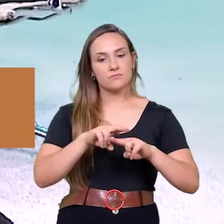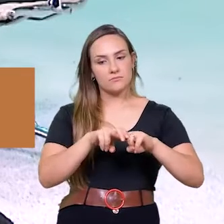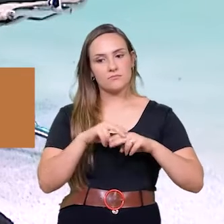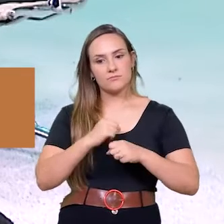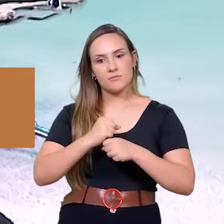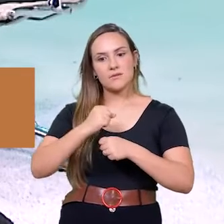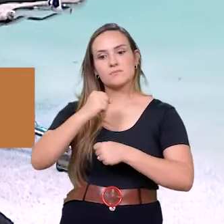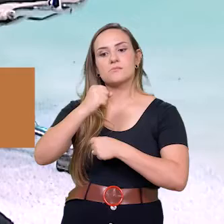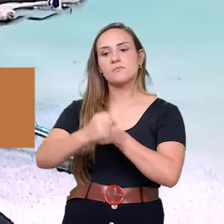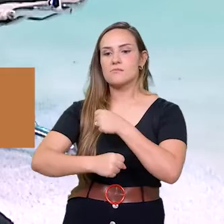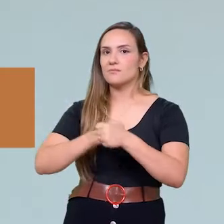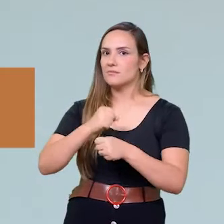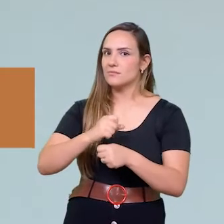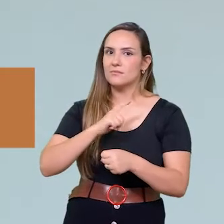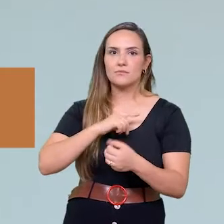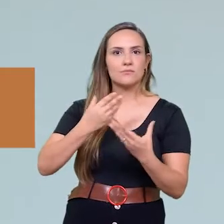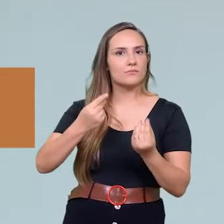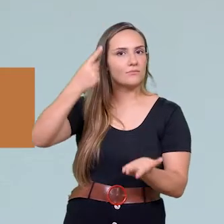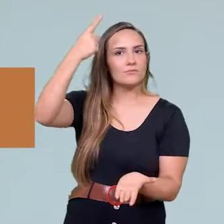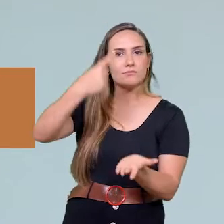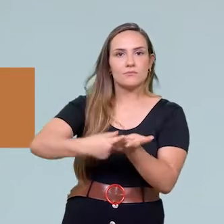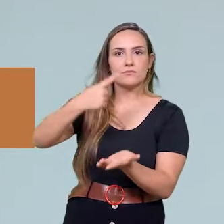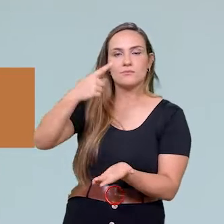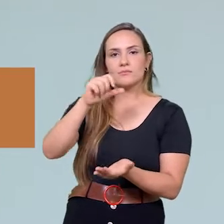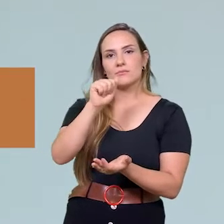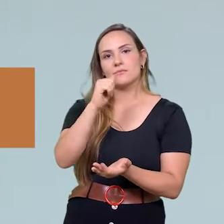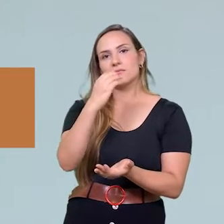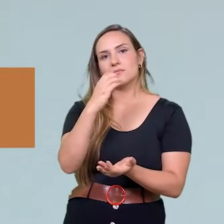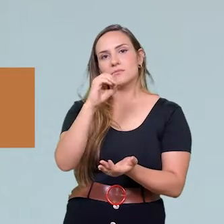ao longo deste ano, nós fizemos muitos acordos,